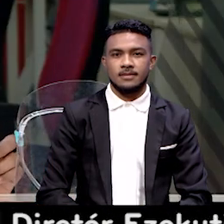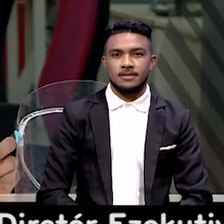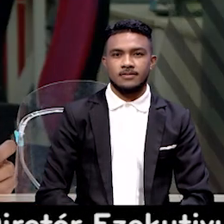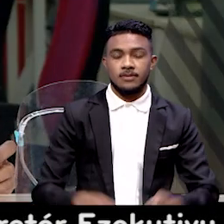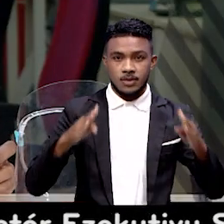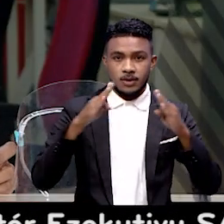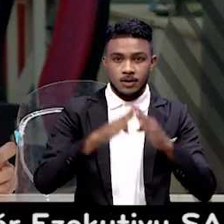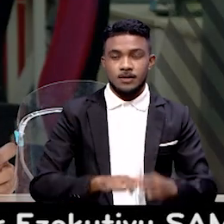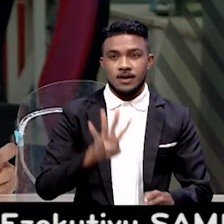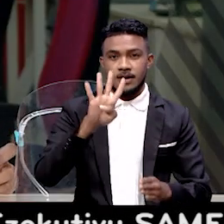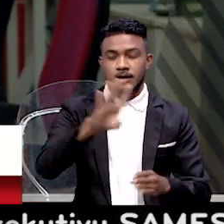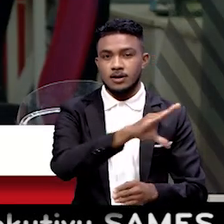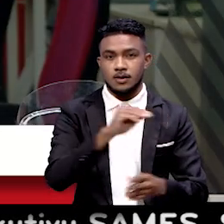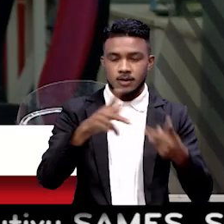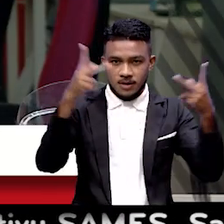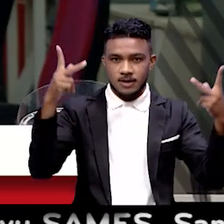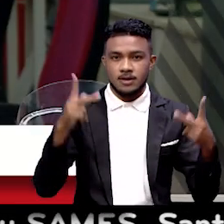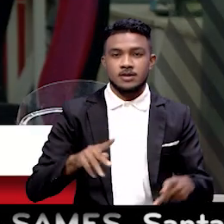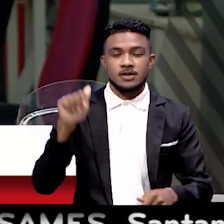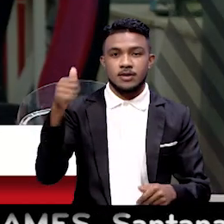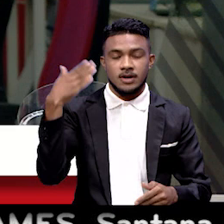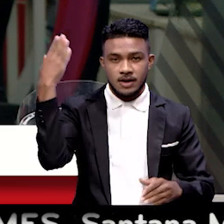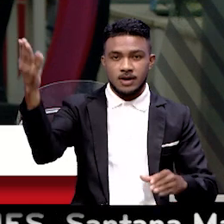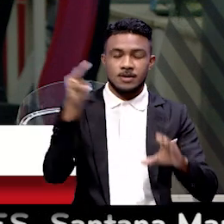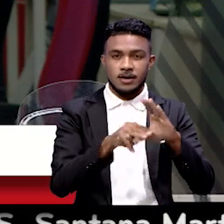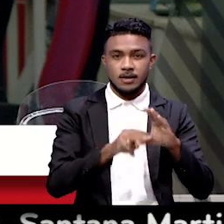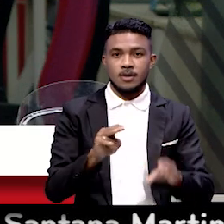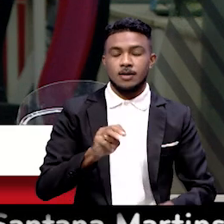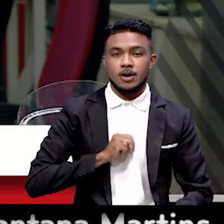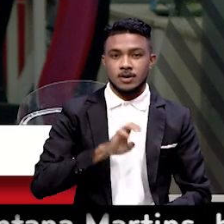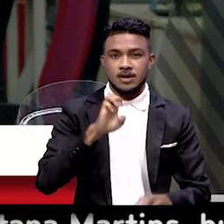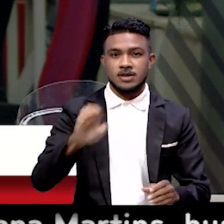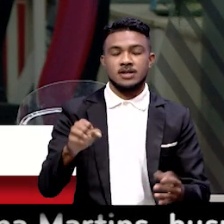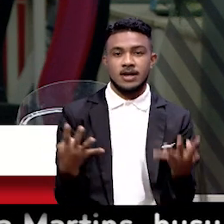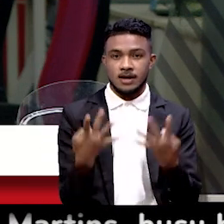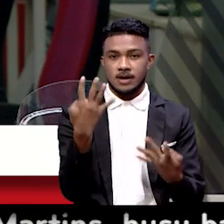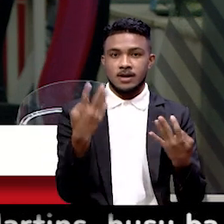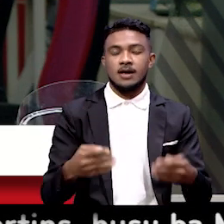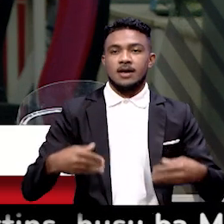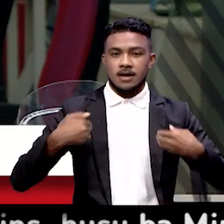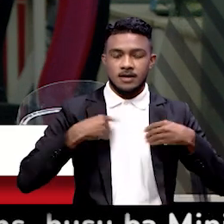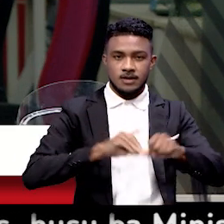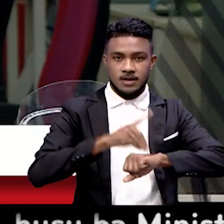Uma privada hat no mosqueos que sanulu e mercado mobisi, mutu ka foi incêndio.